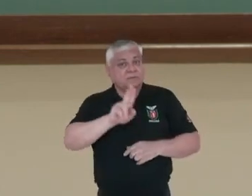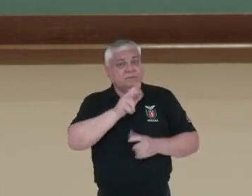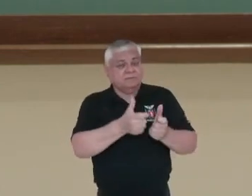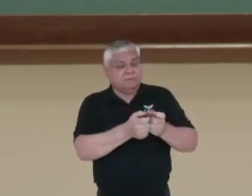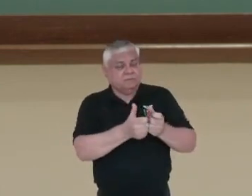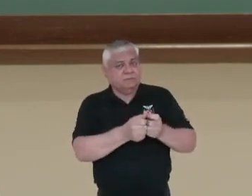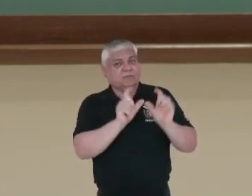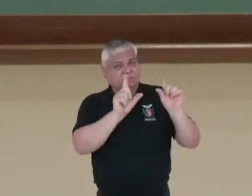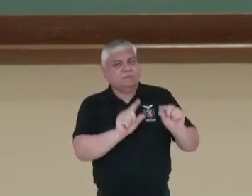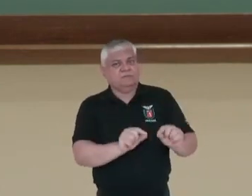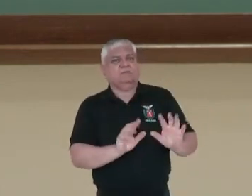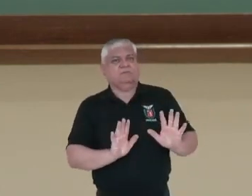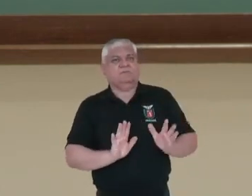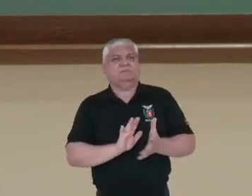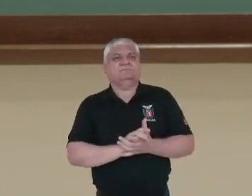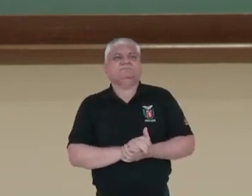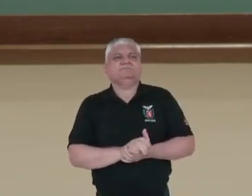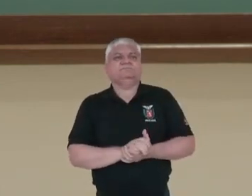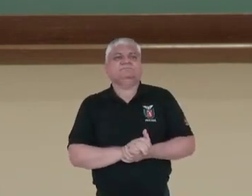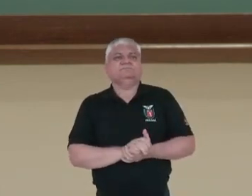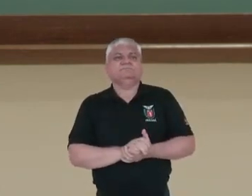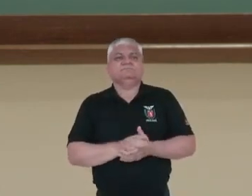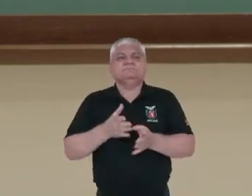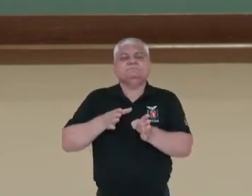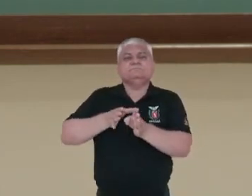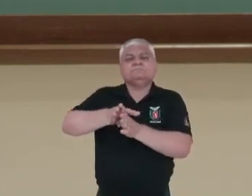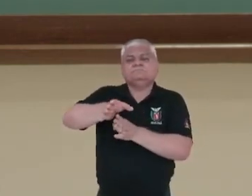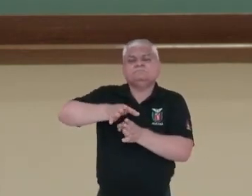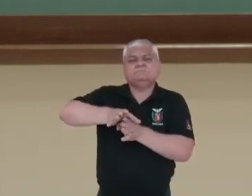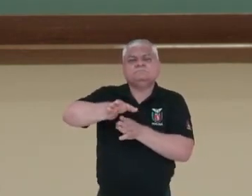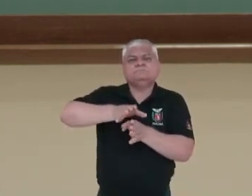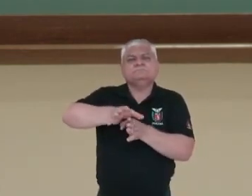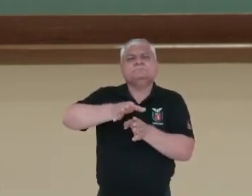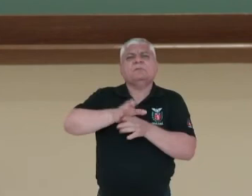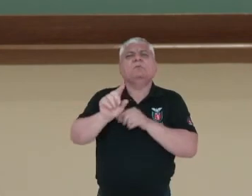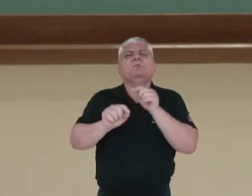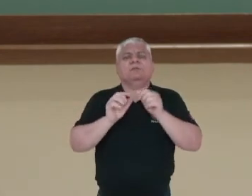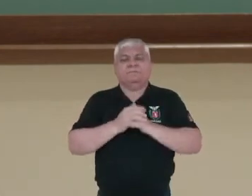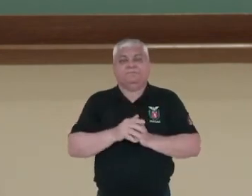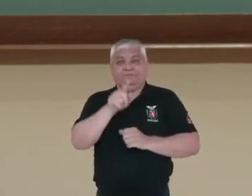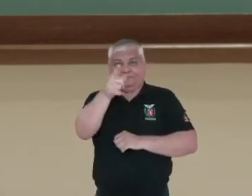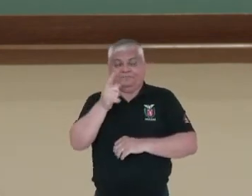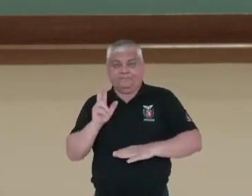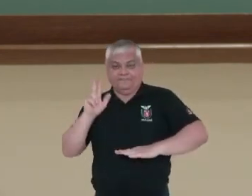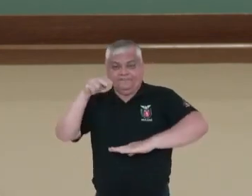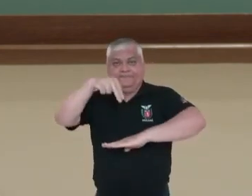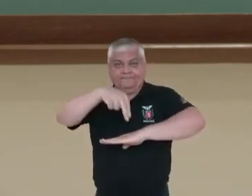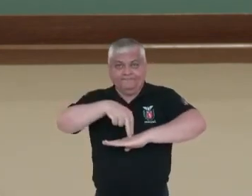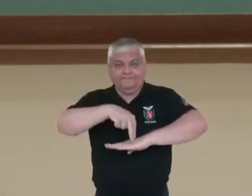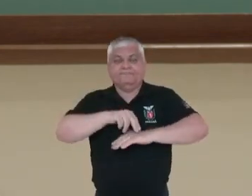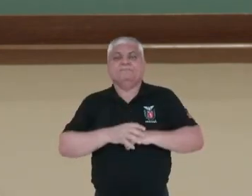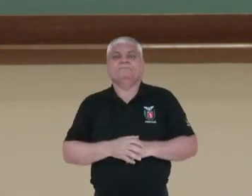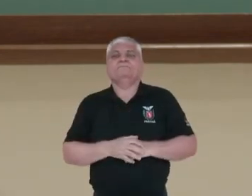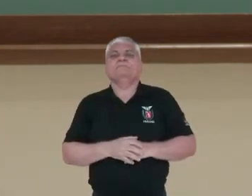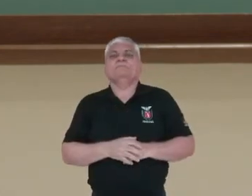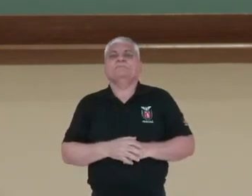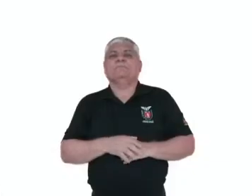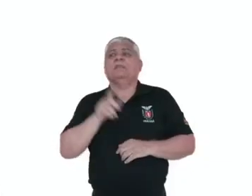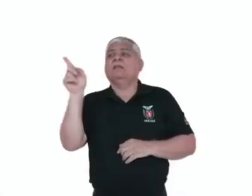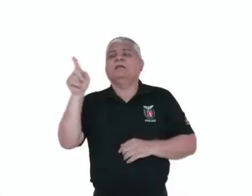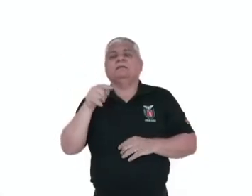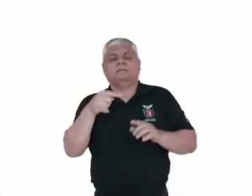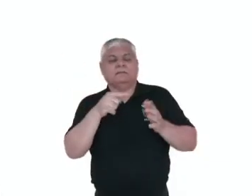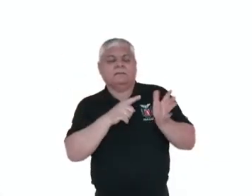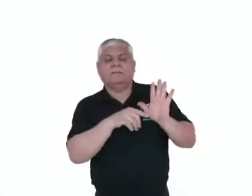smartphones e quais são as orientações para fazer uma ginástica não vai chegar lá mas hoje vou fazer ginástica Então quais